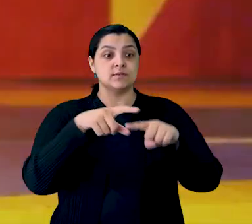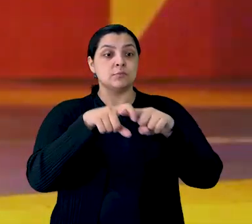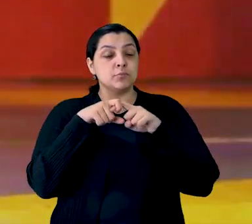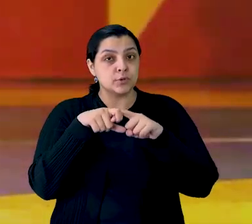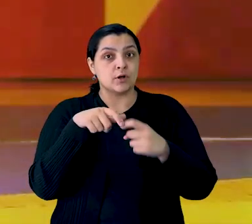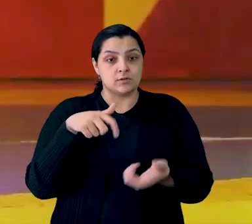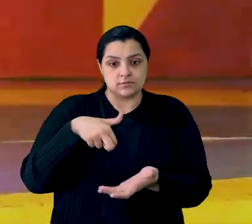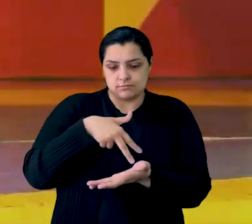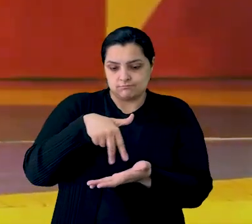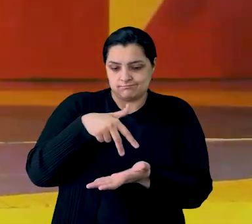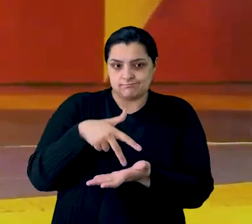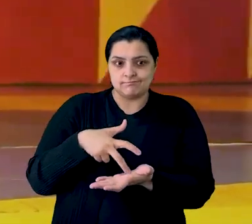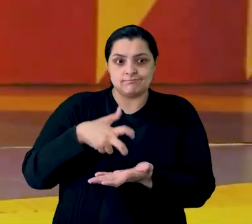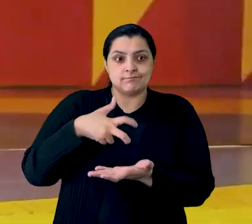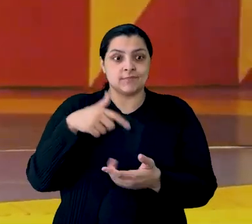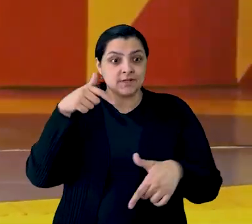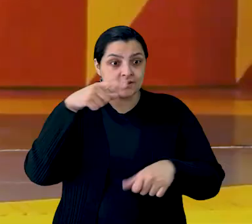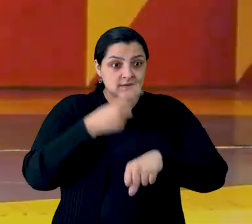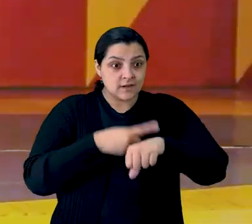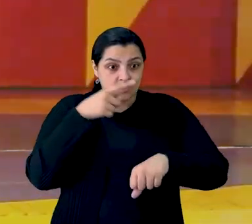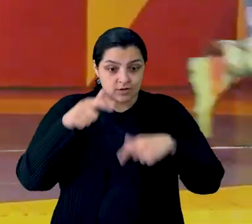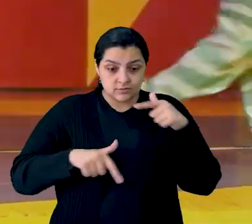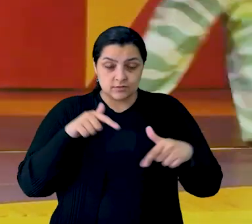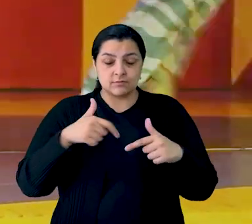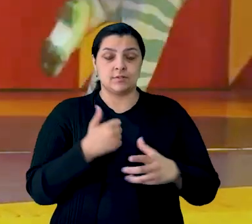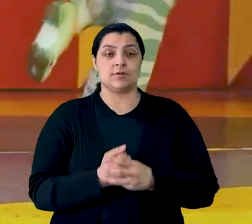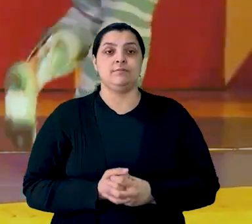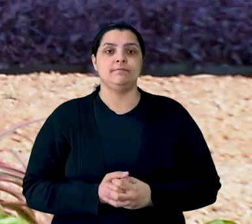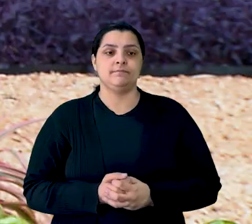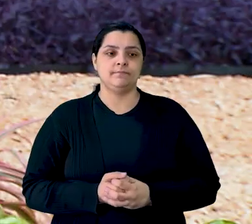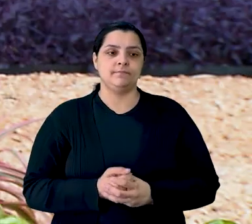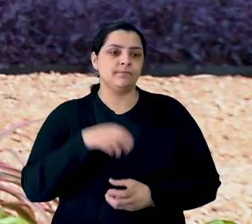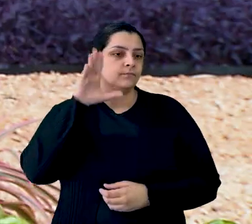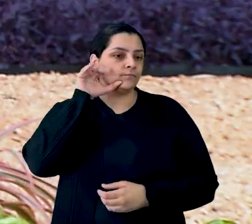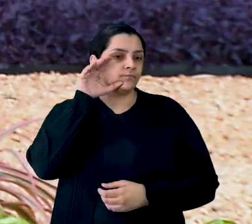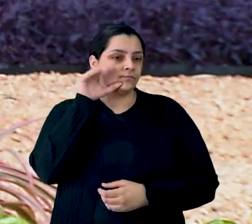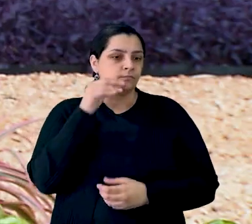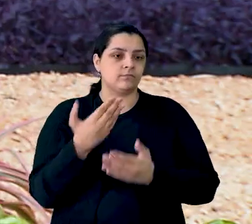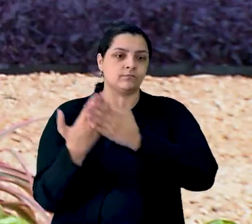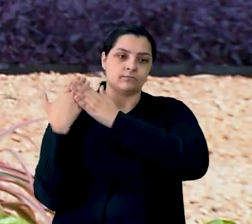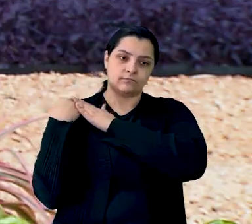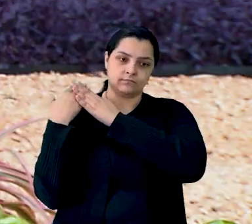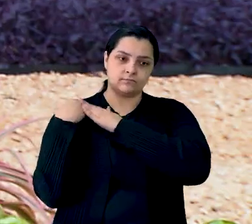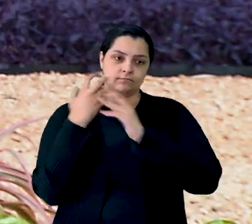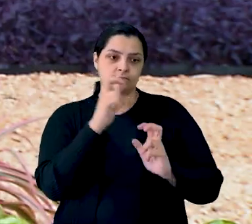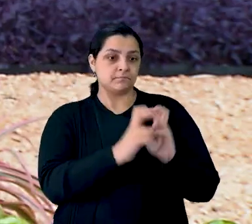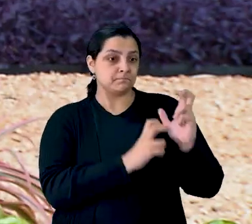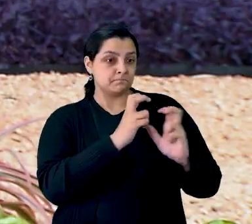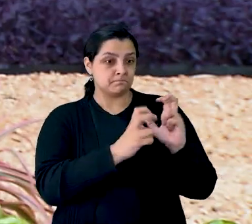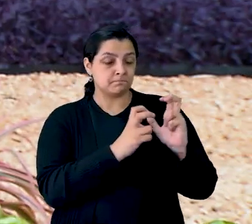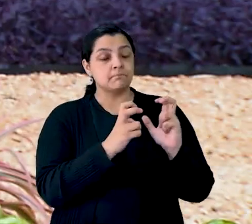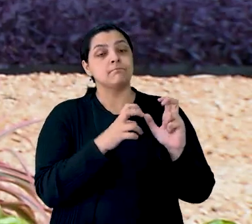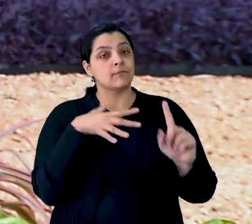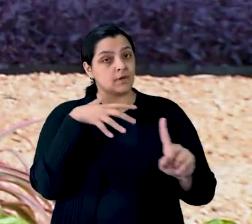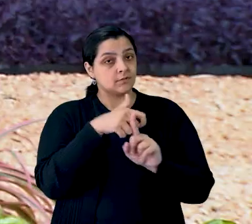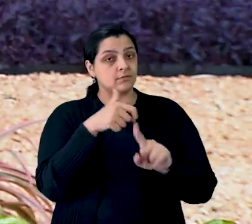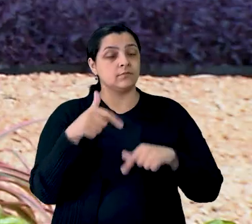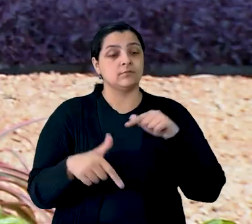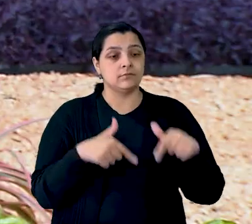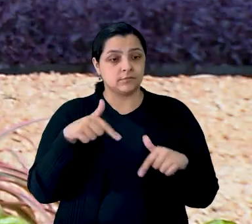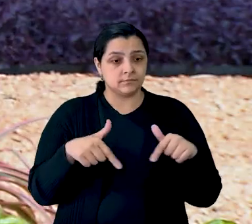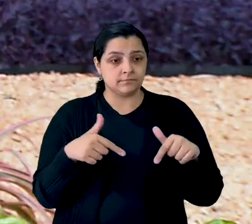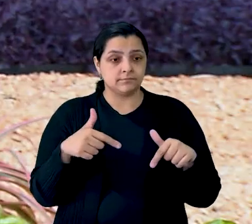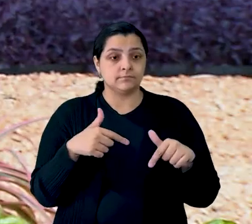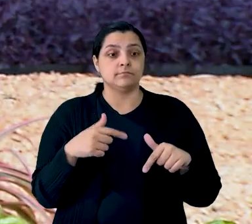sido causado pela atividade que ela desenvolvia no local de trabalho. A empregada pediu a responsabilização do parque por acidente